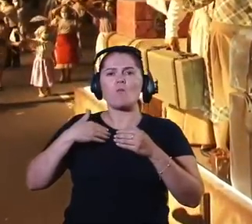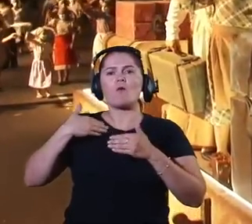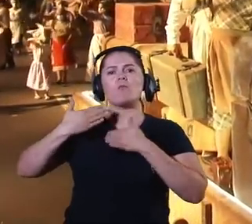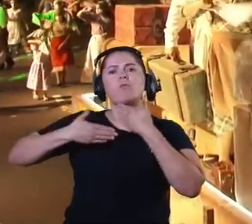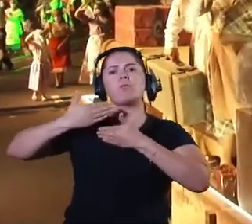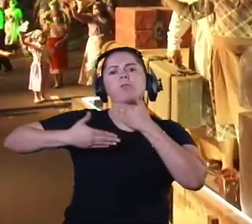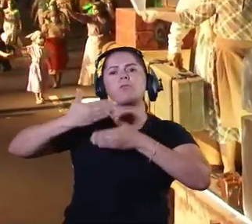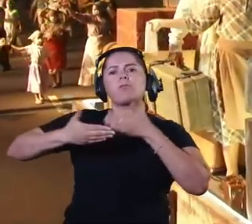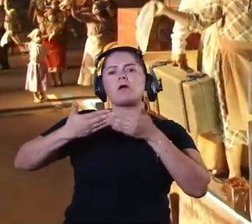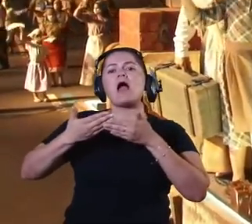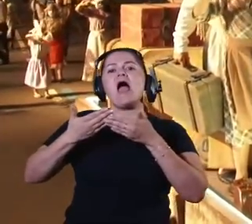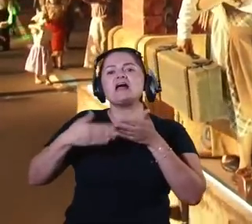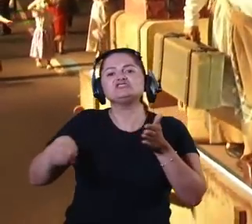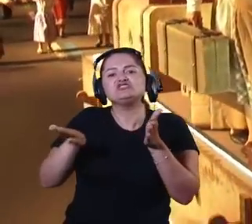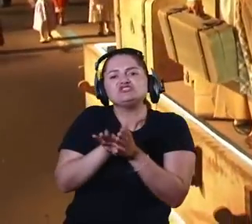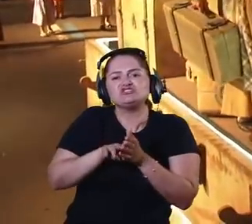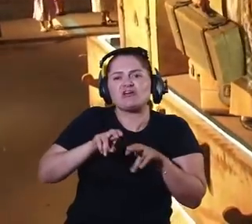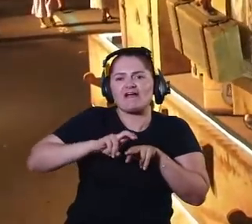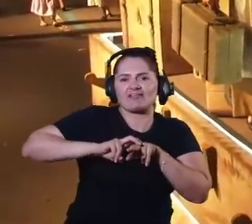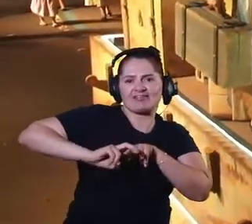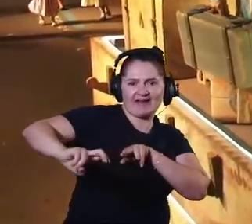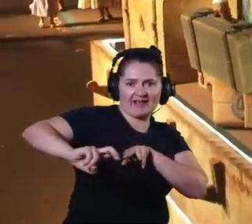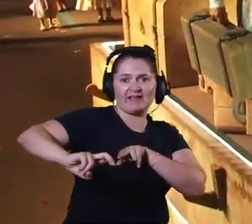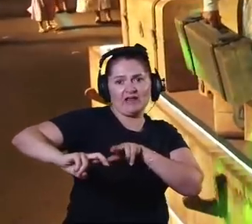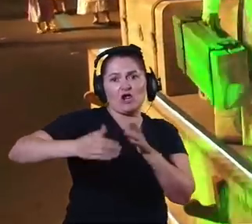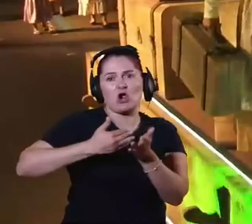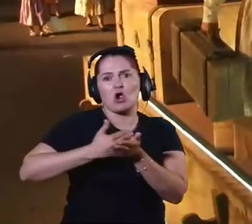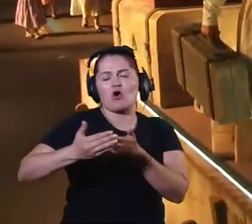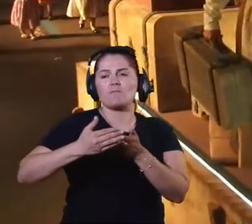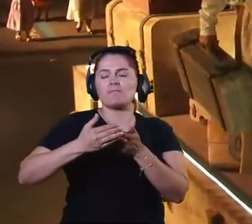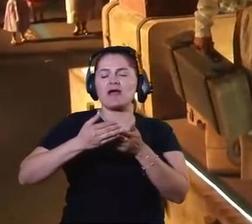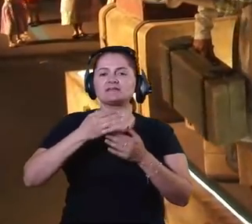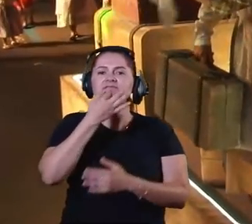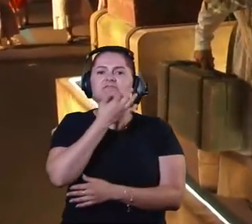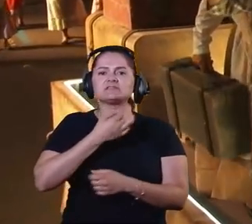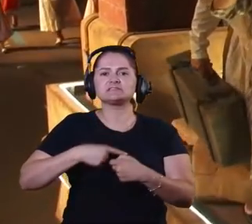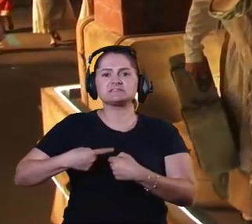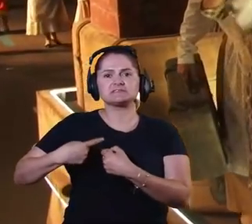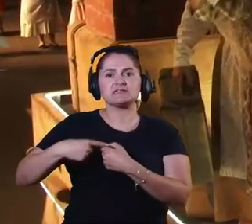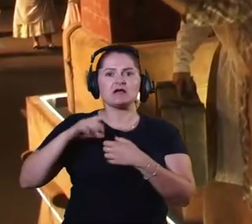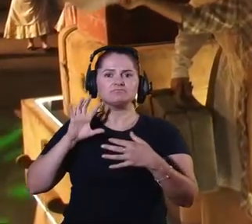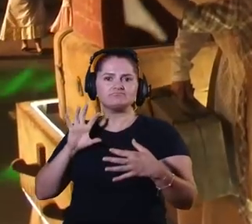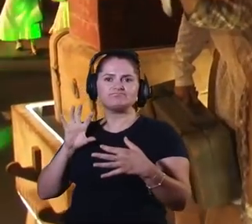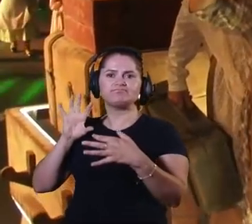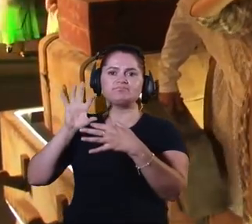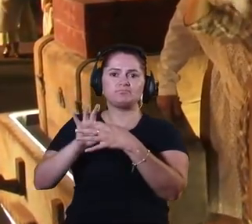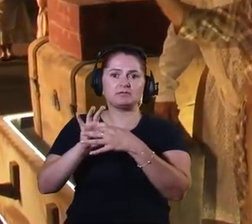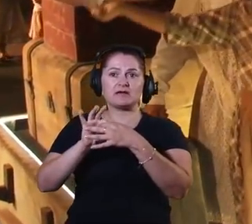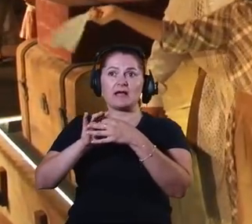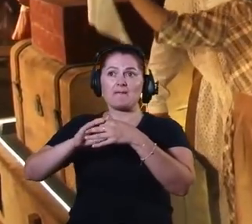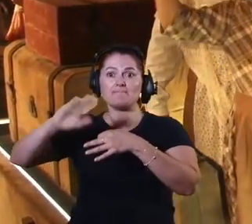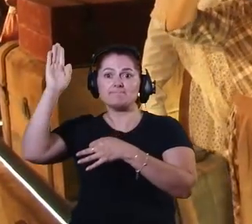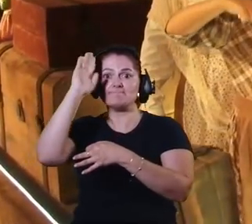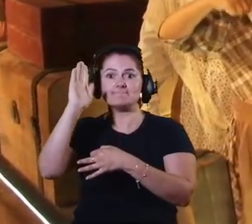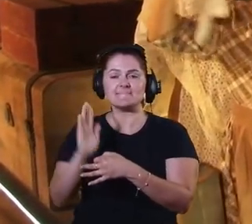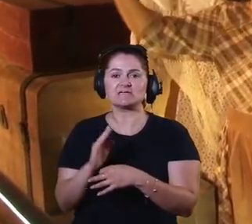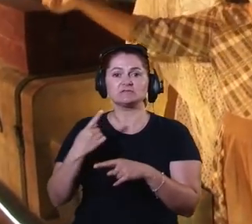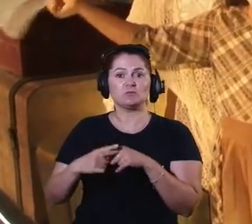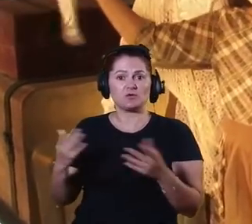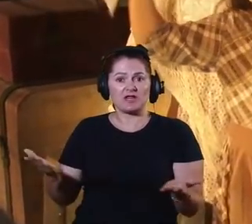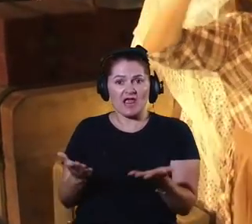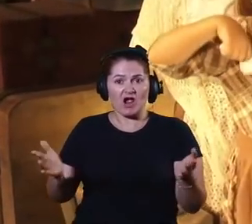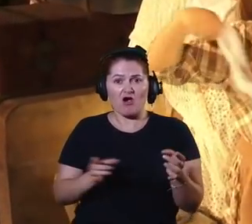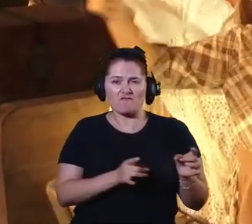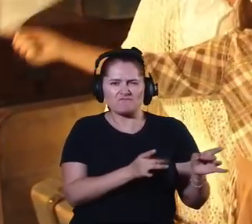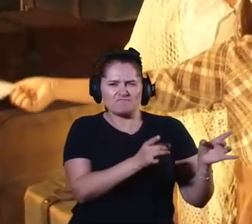e agora Caxias está nas rotas de produção. Vinícolas, moinhos e empresas começam a transportar